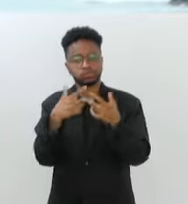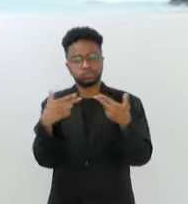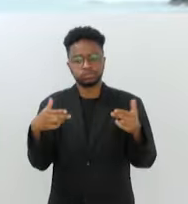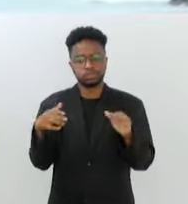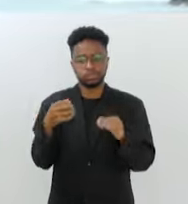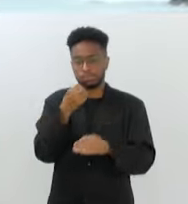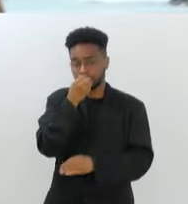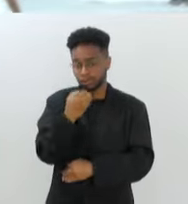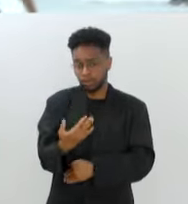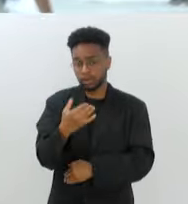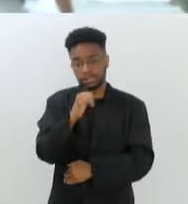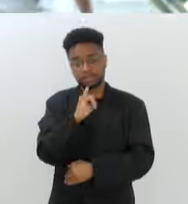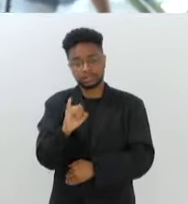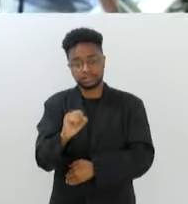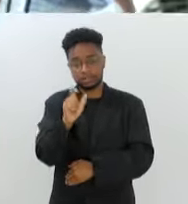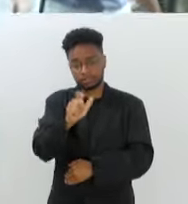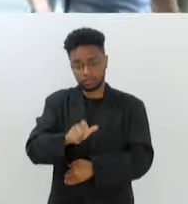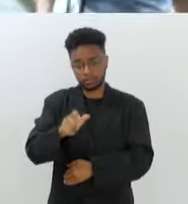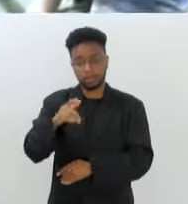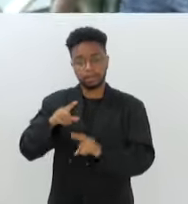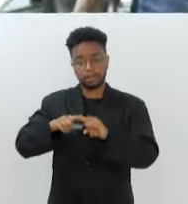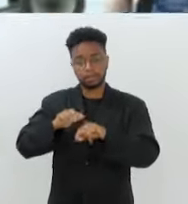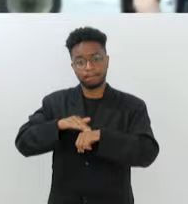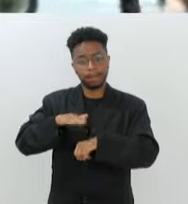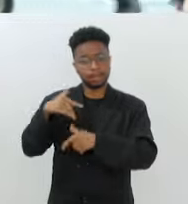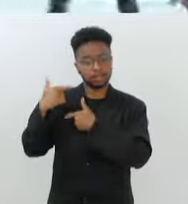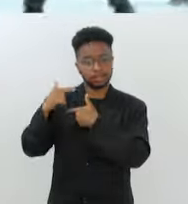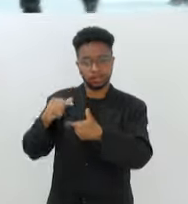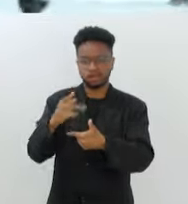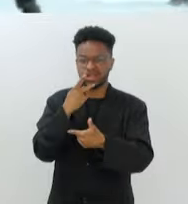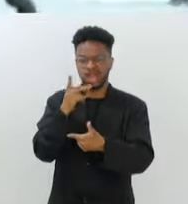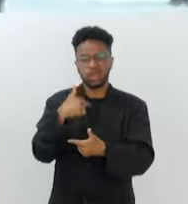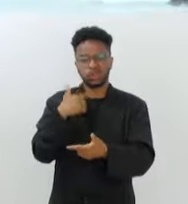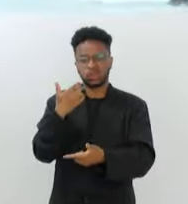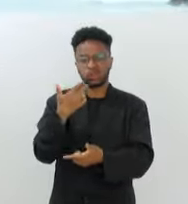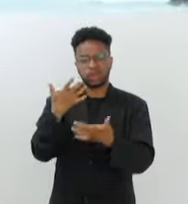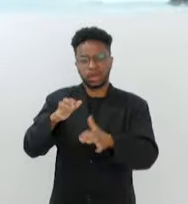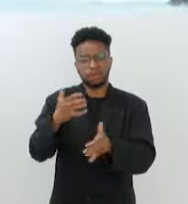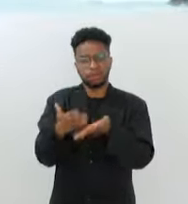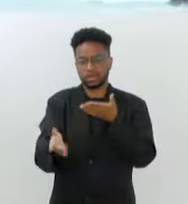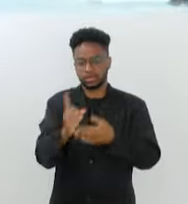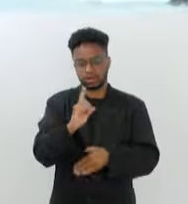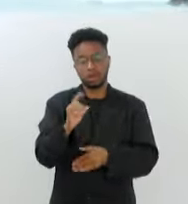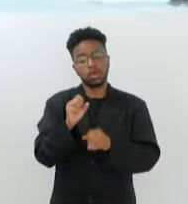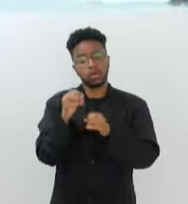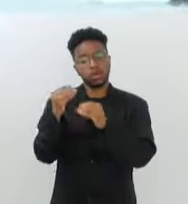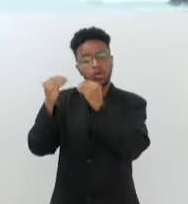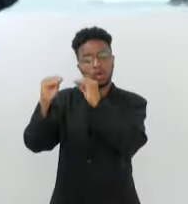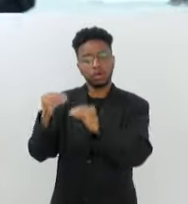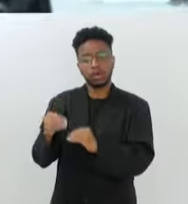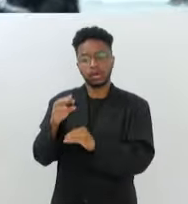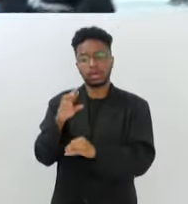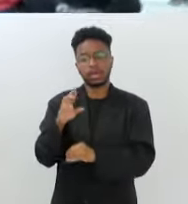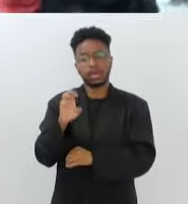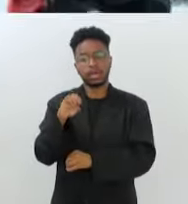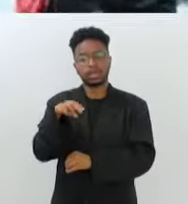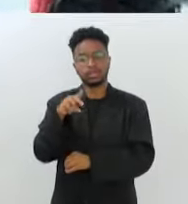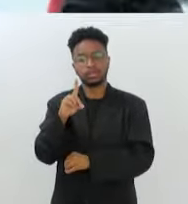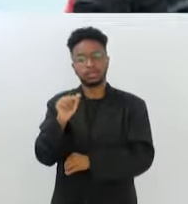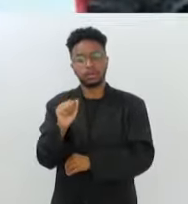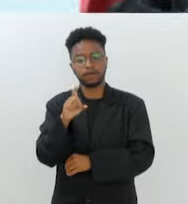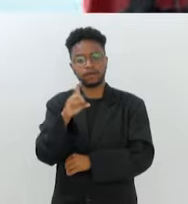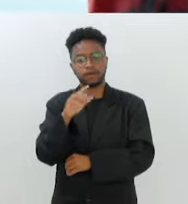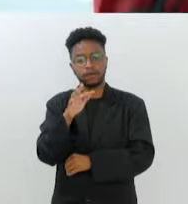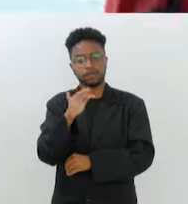pessoa mais conservadora, não posso perder. Tem pessoas que são assim. Então, você vai colocar na renda fixa. E renda fixa aqui no Brasil está dando muito